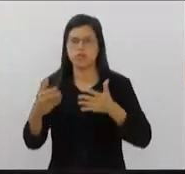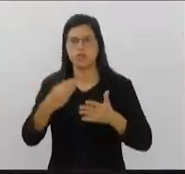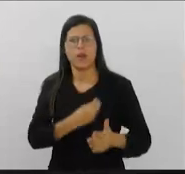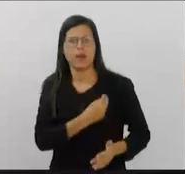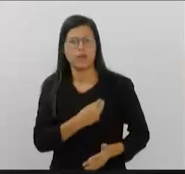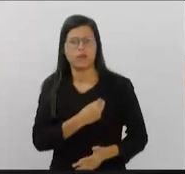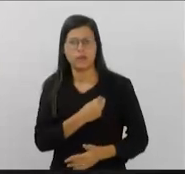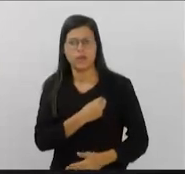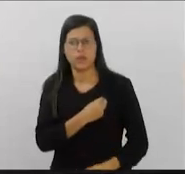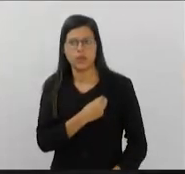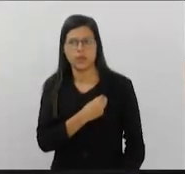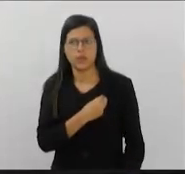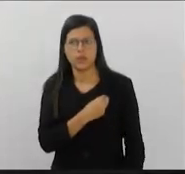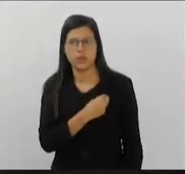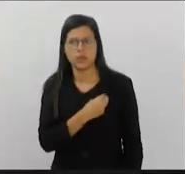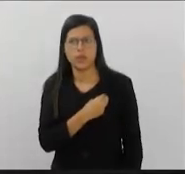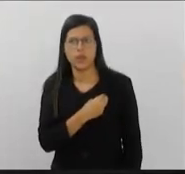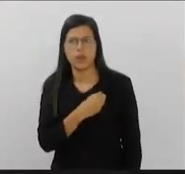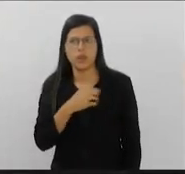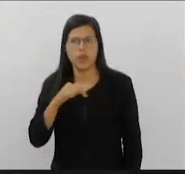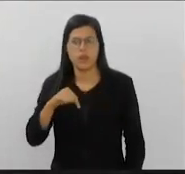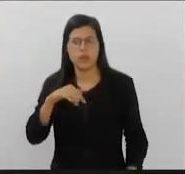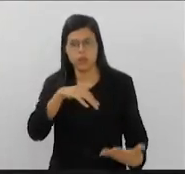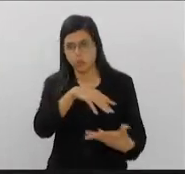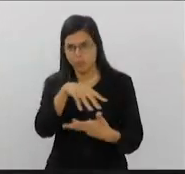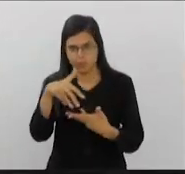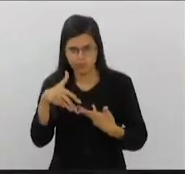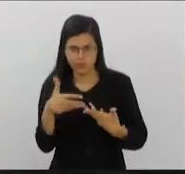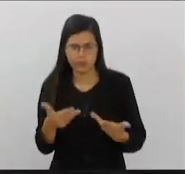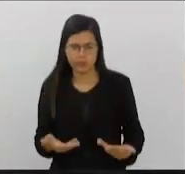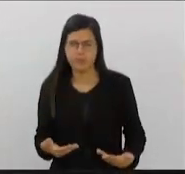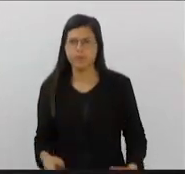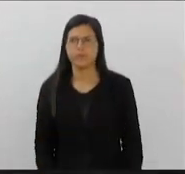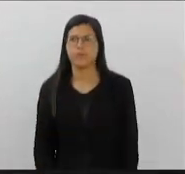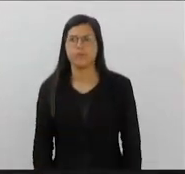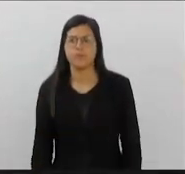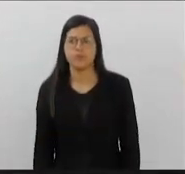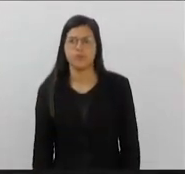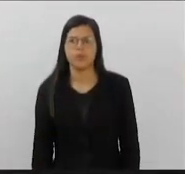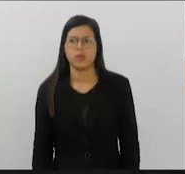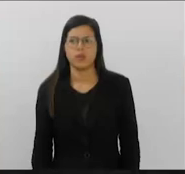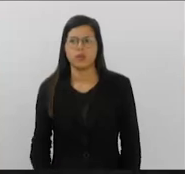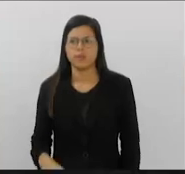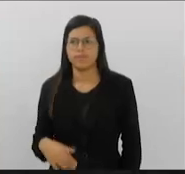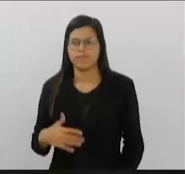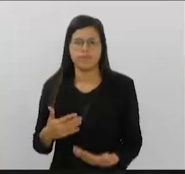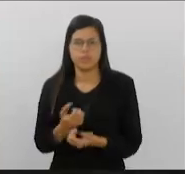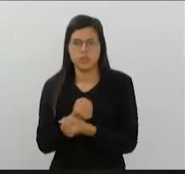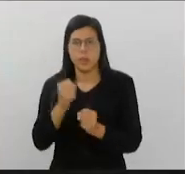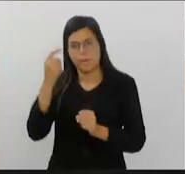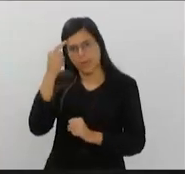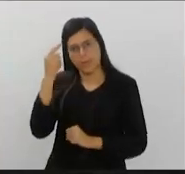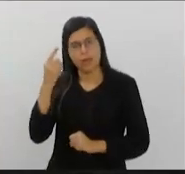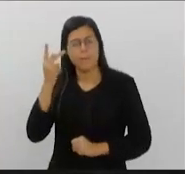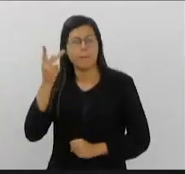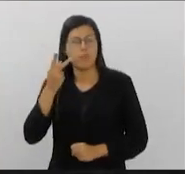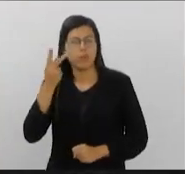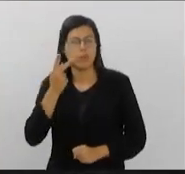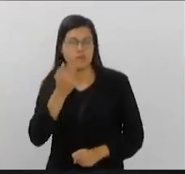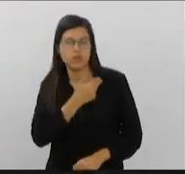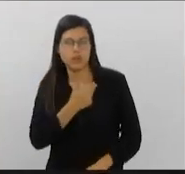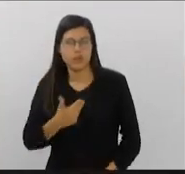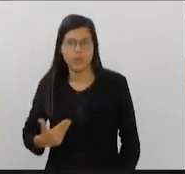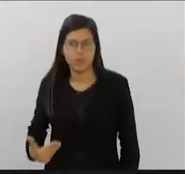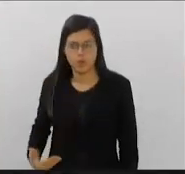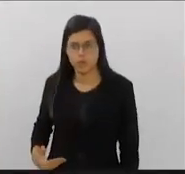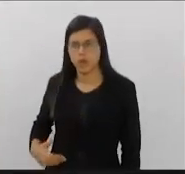aqui no nosso planeta Terra. Não há como a gente pensar em políticas públicas para a juventude, não há